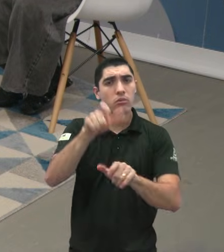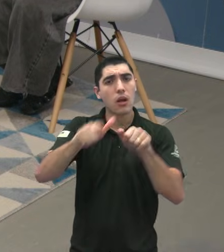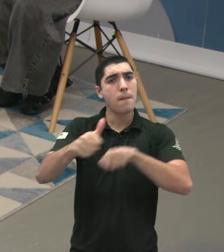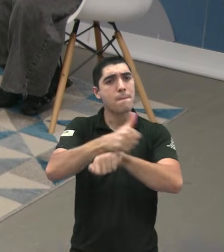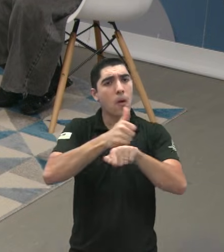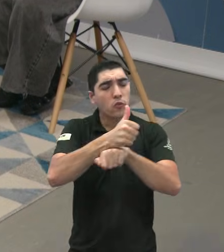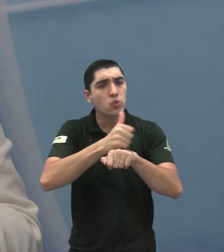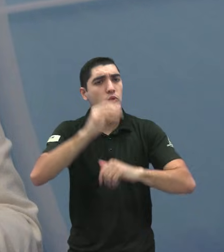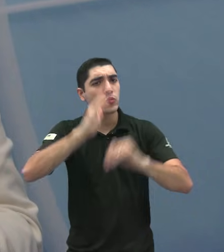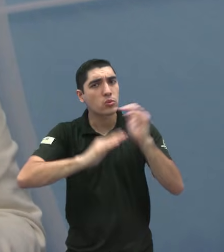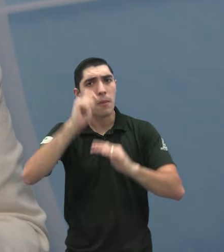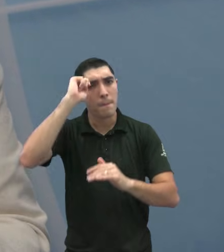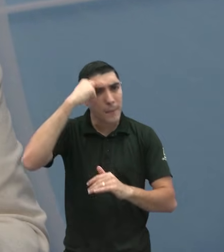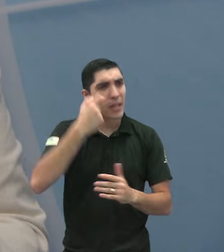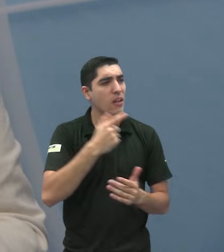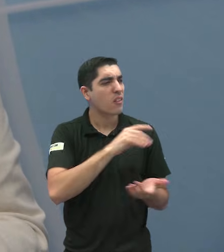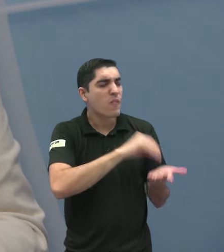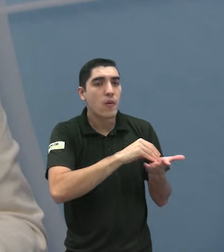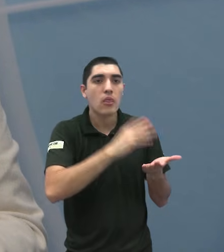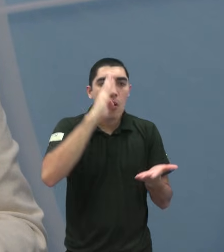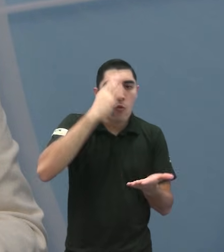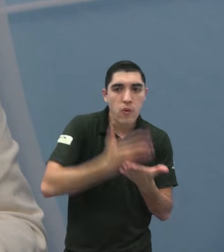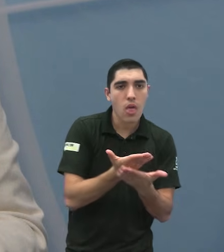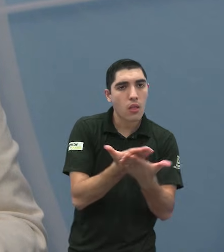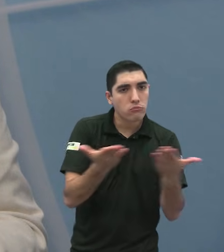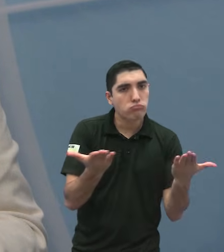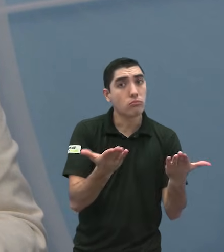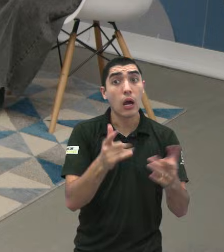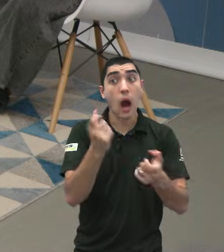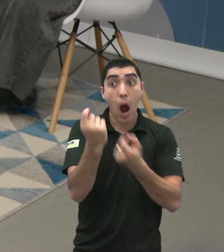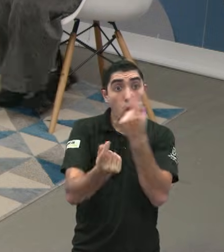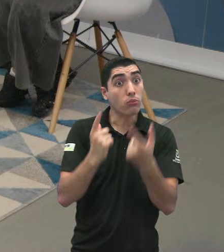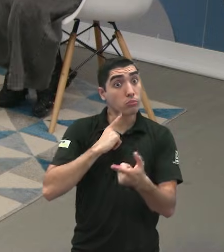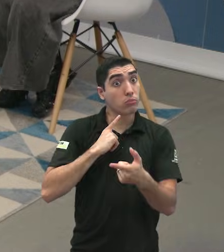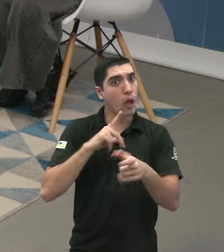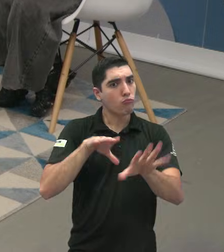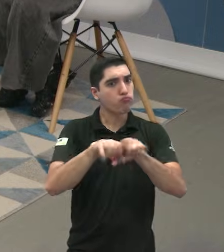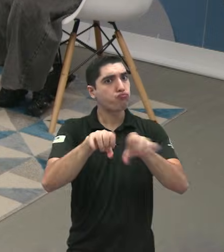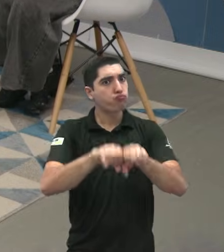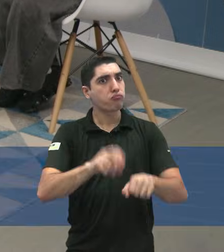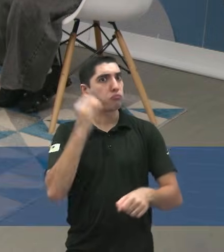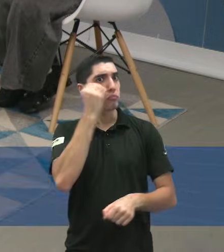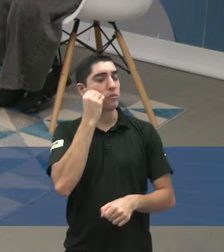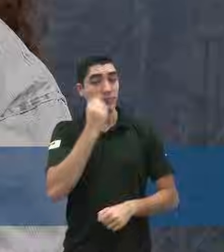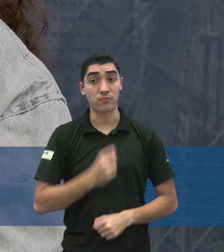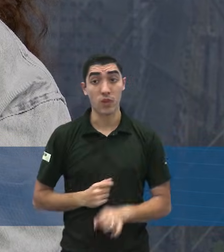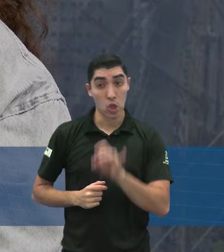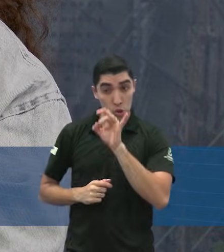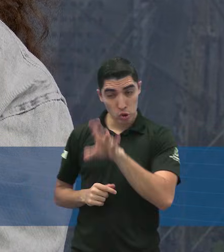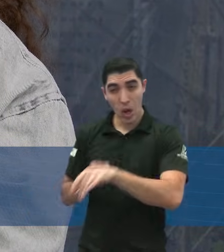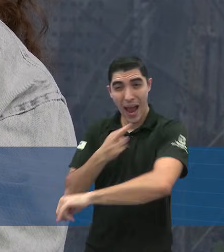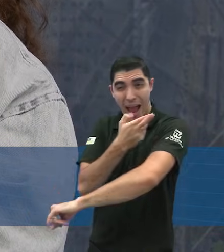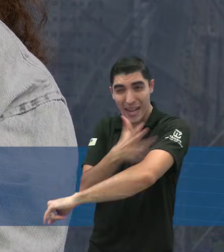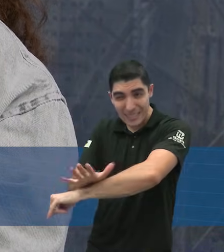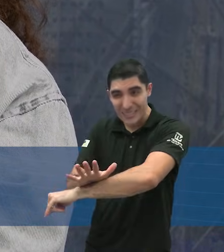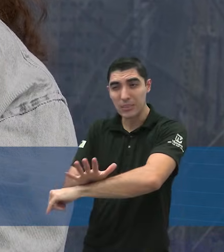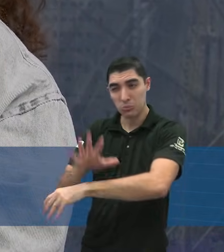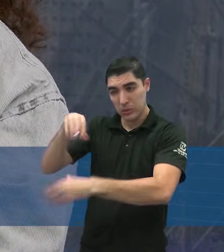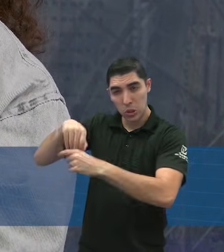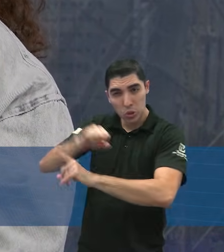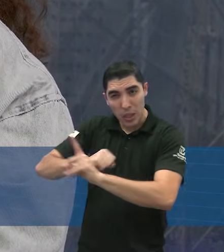mesmo entre aqueles com ampla formação acadêmica? Então, eu acredito que não só o racismo estrutural, mas